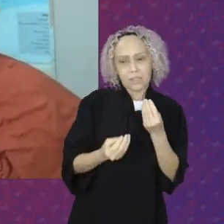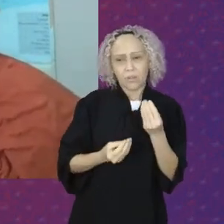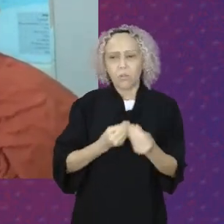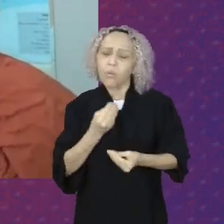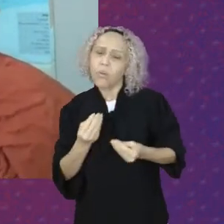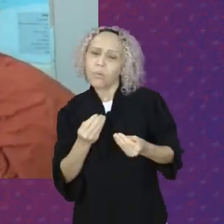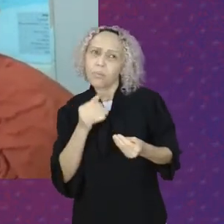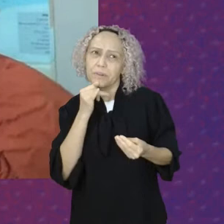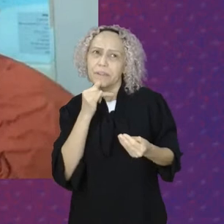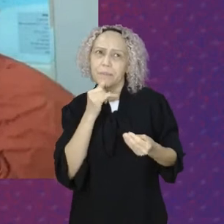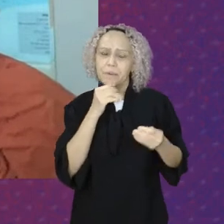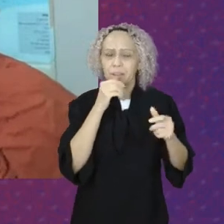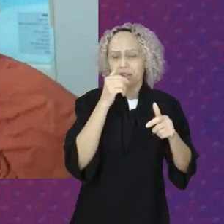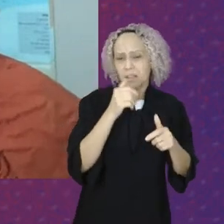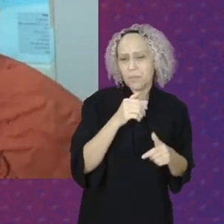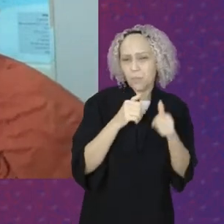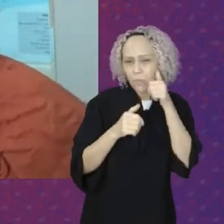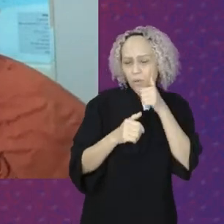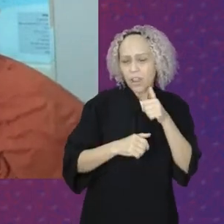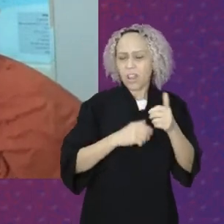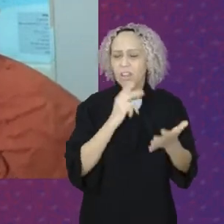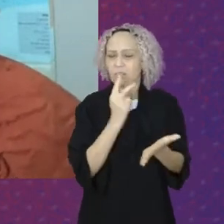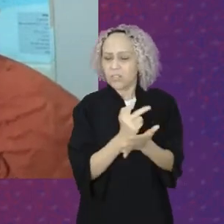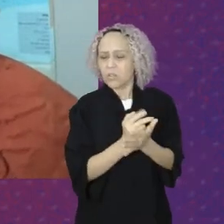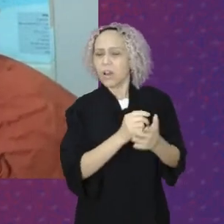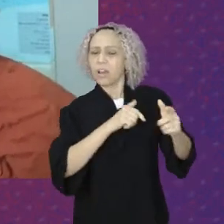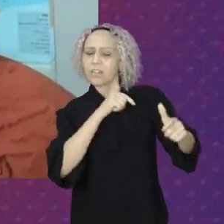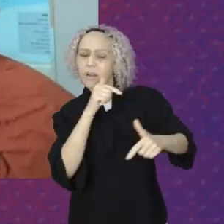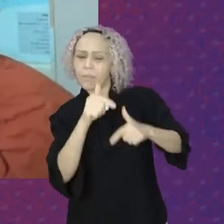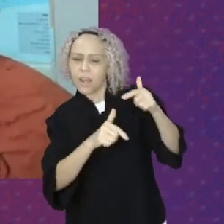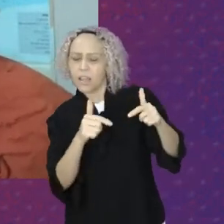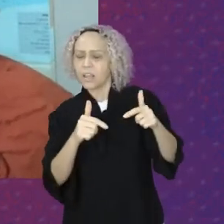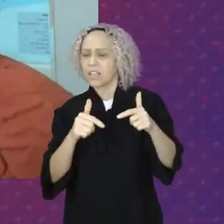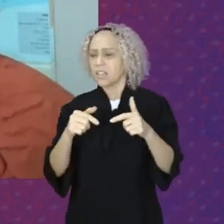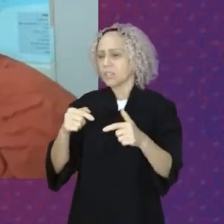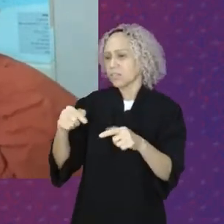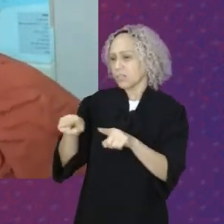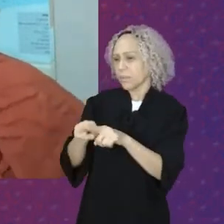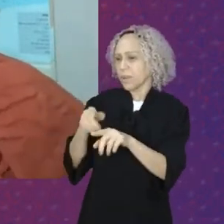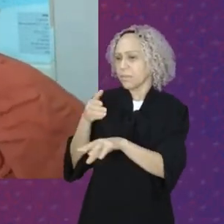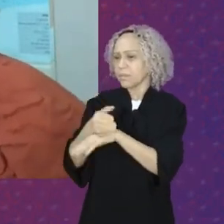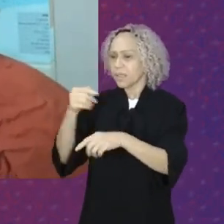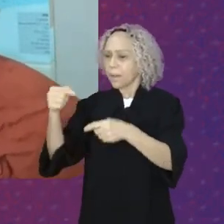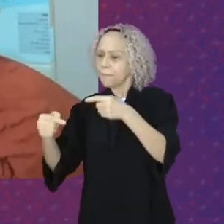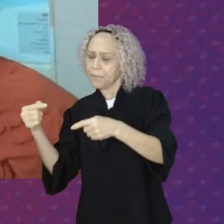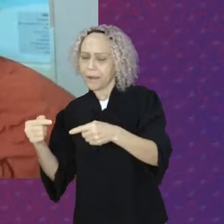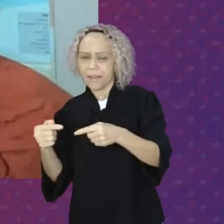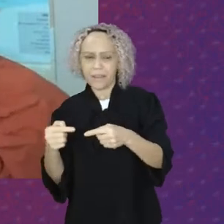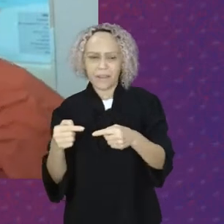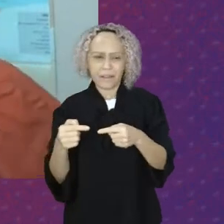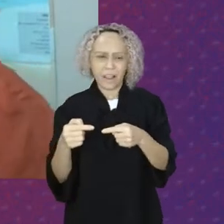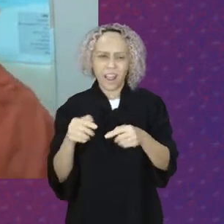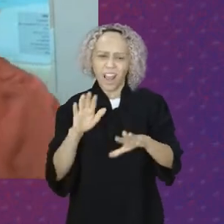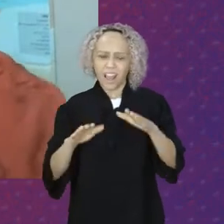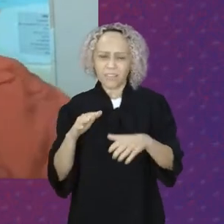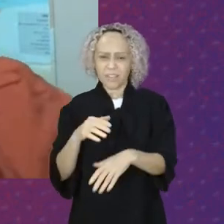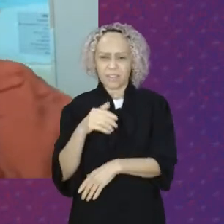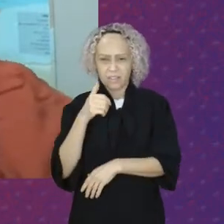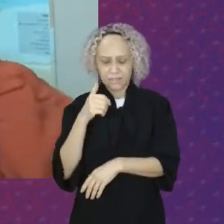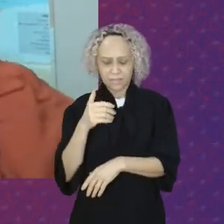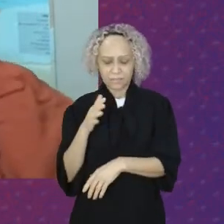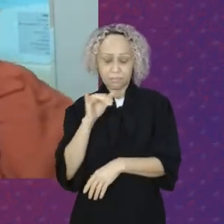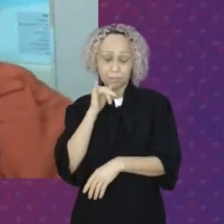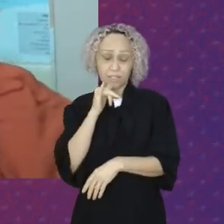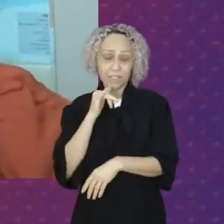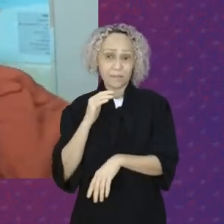fazer política, ir nos lugares e como as pessoas olham para ti com a criança. Ah, tu trouxe a criança para cá. Antes era a minha